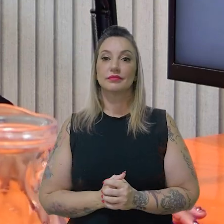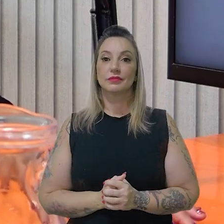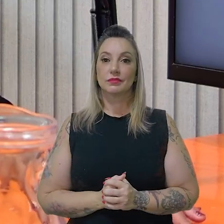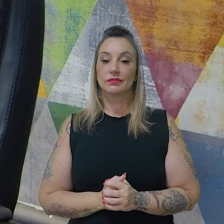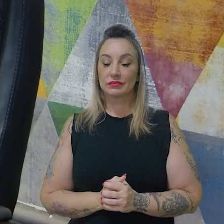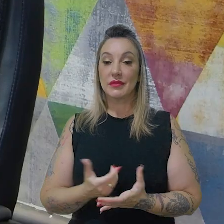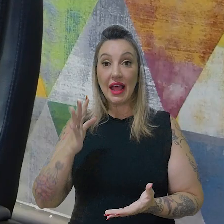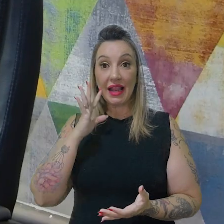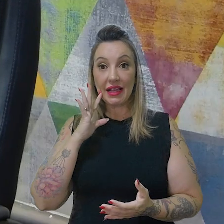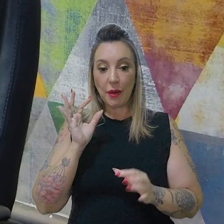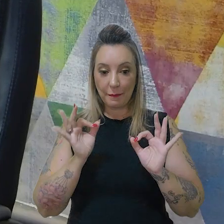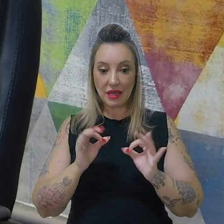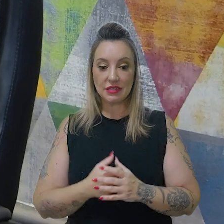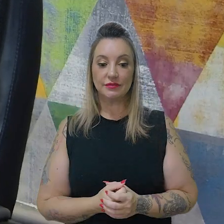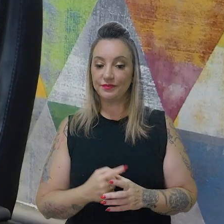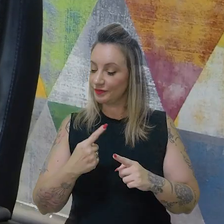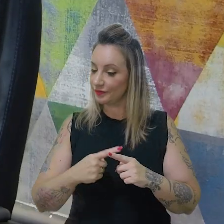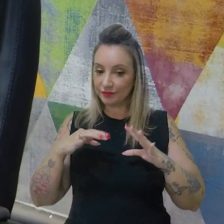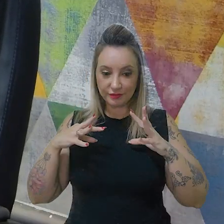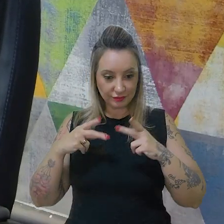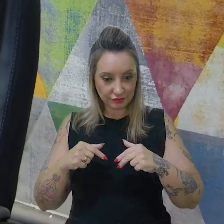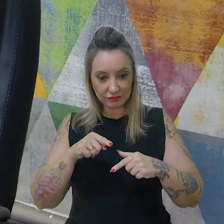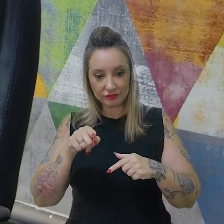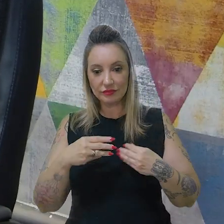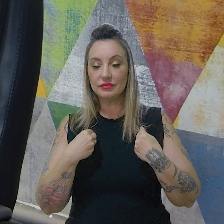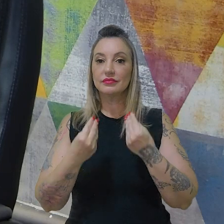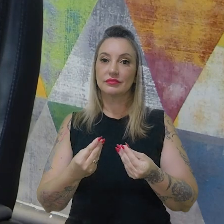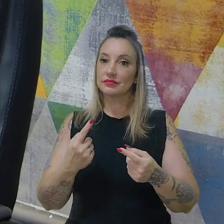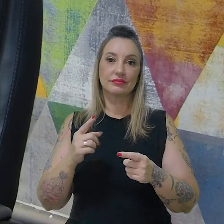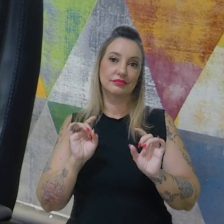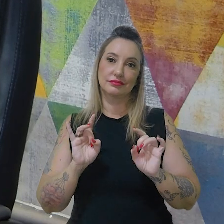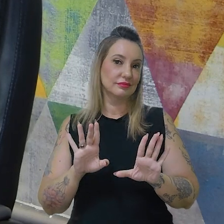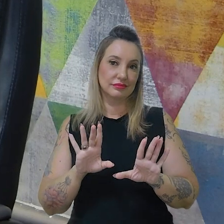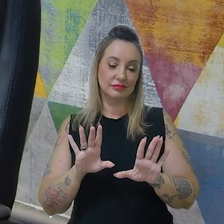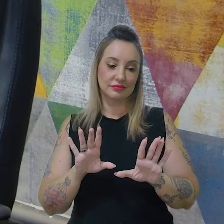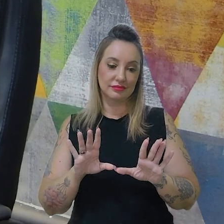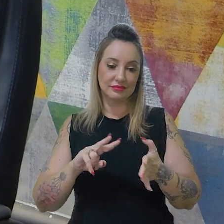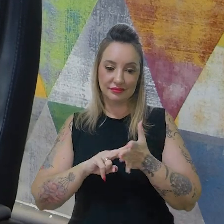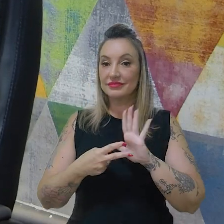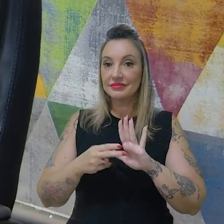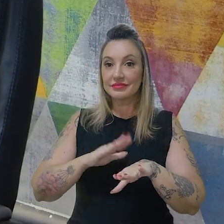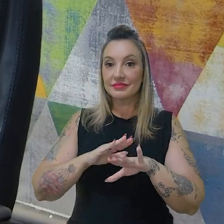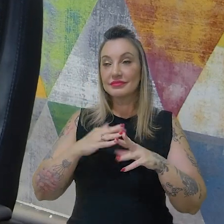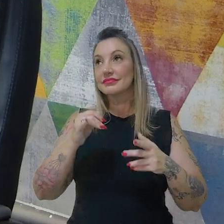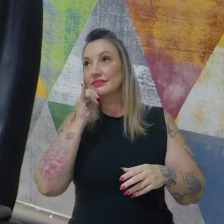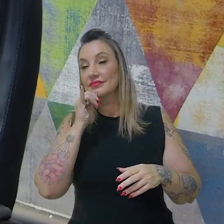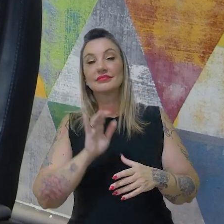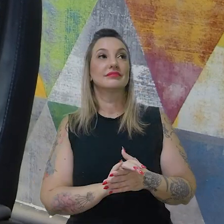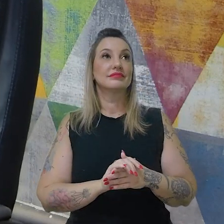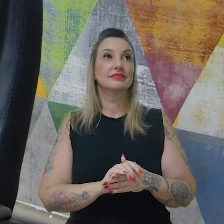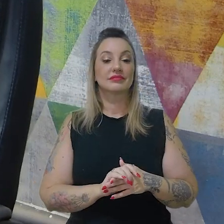e é legal mesmo né fazer tudo isso que você oferece não fazer quer dizer é legal também fazer por exemplo só